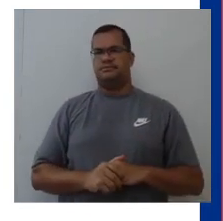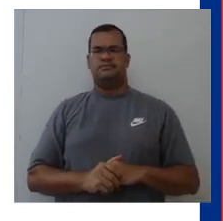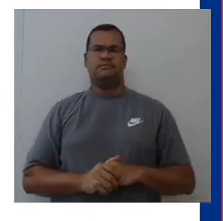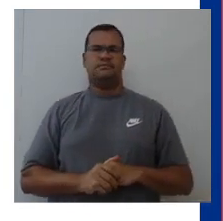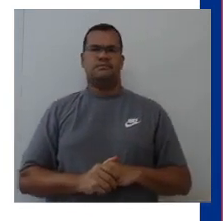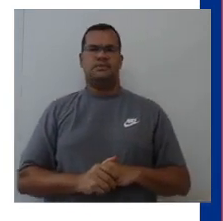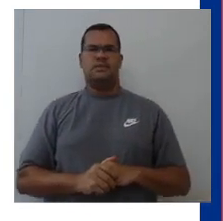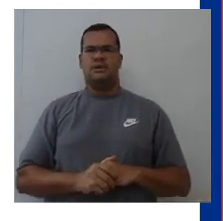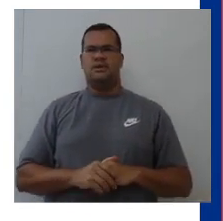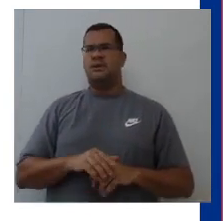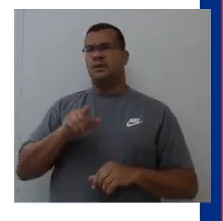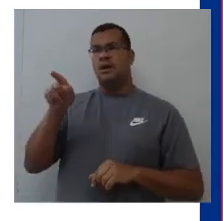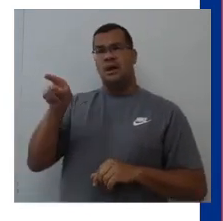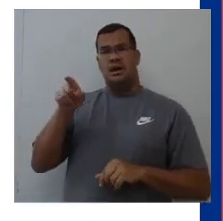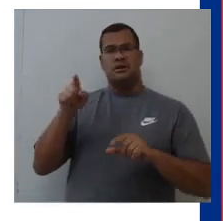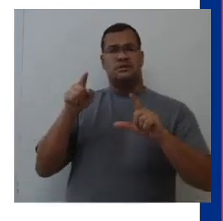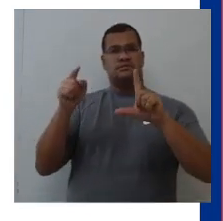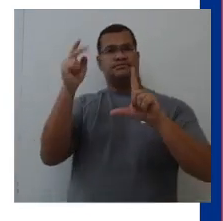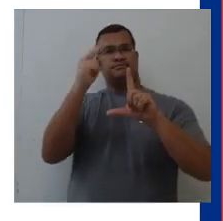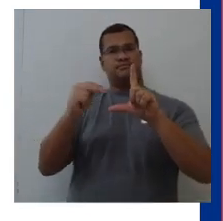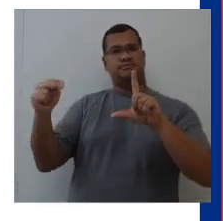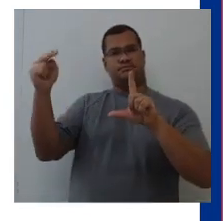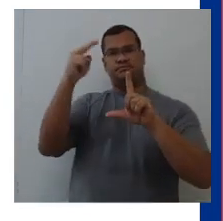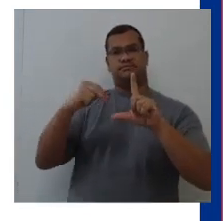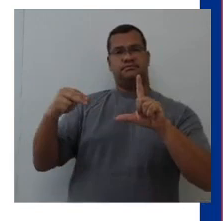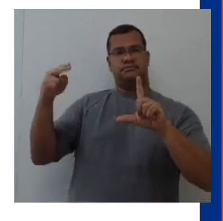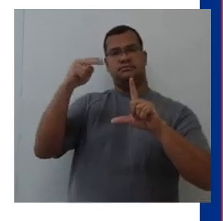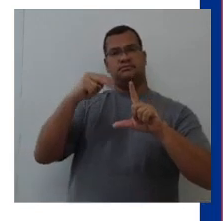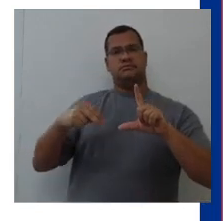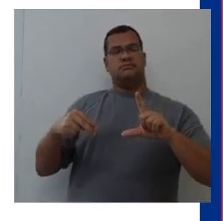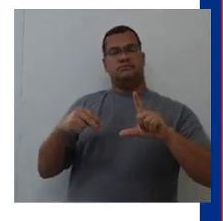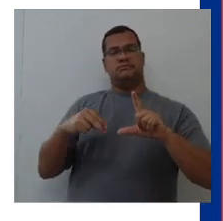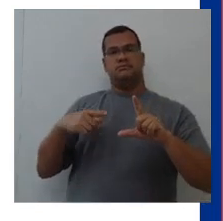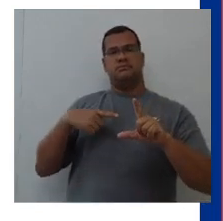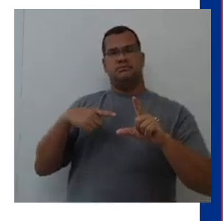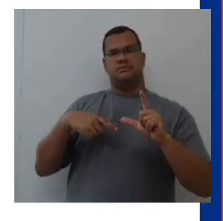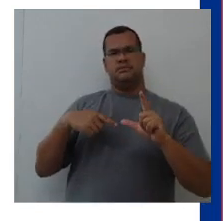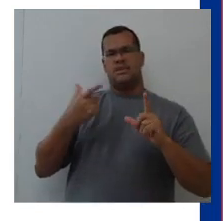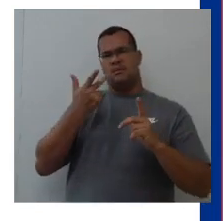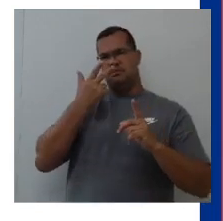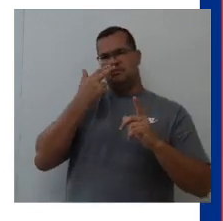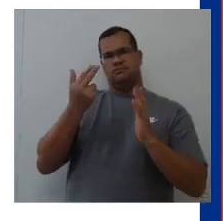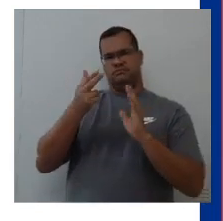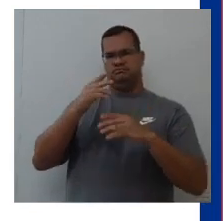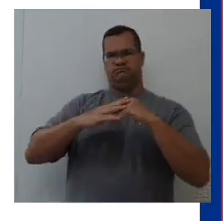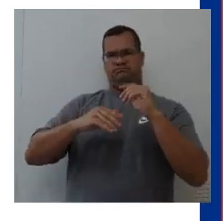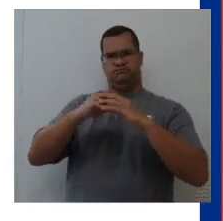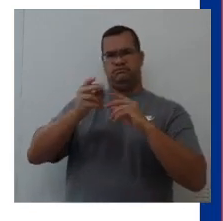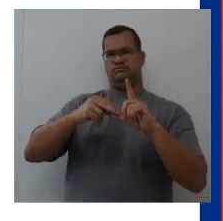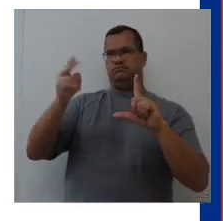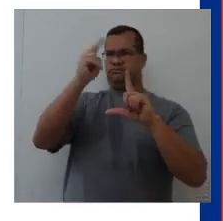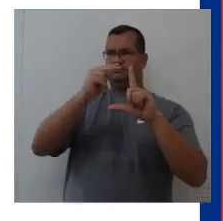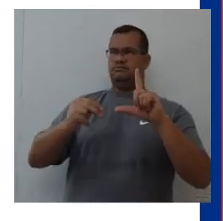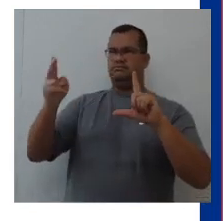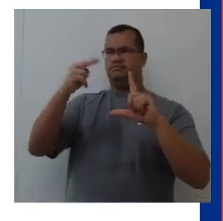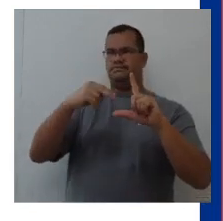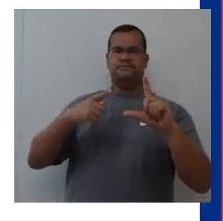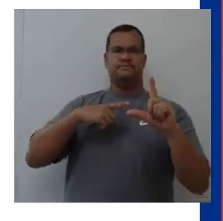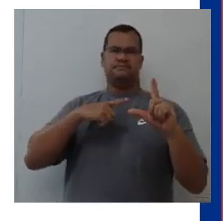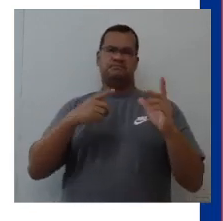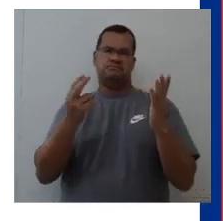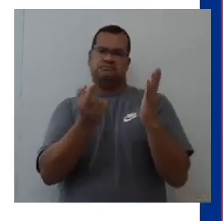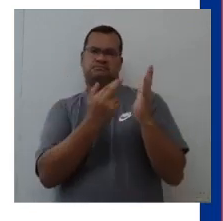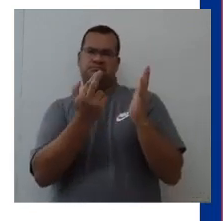geral. Então essa imagem, aparentemente aí um desenho feito à mão livre, né? Você poderia estar vendo isso aí num gibi